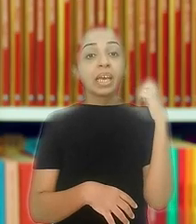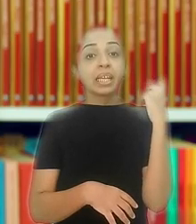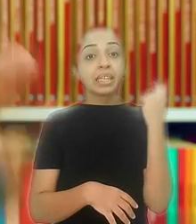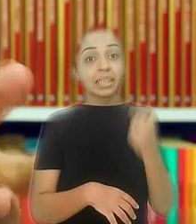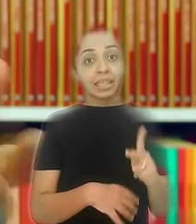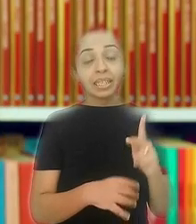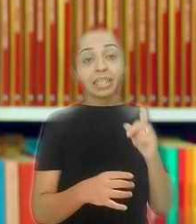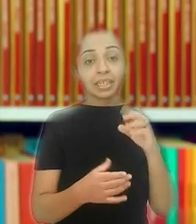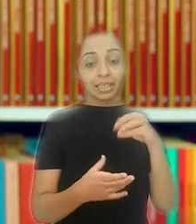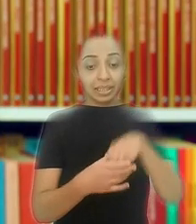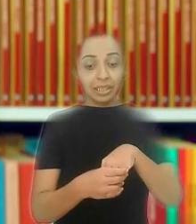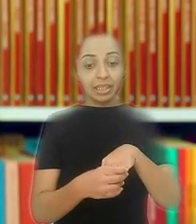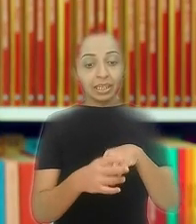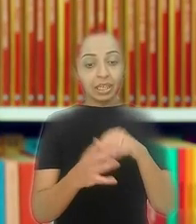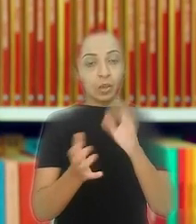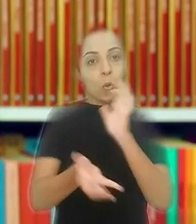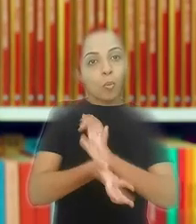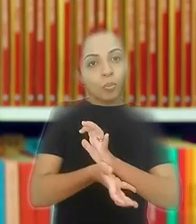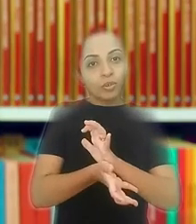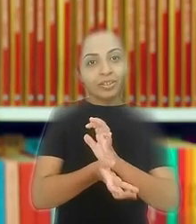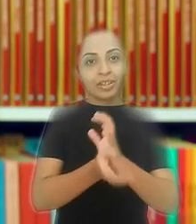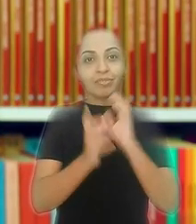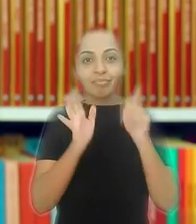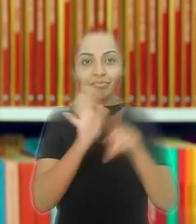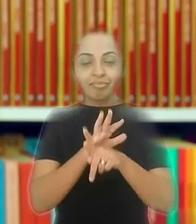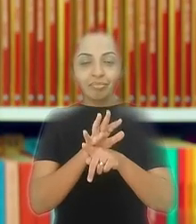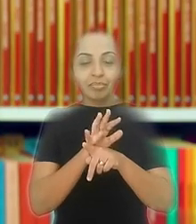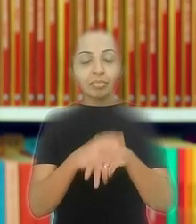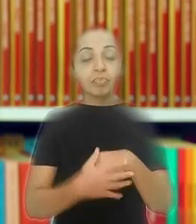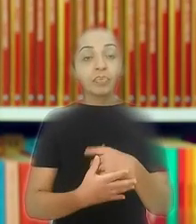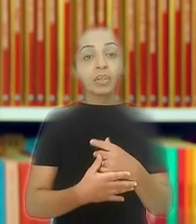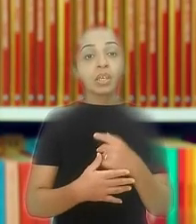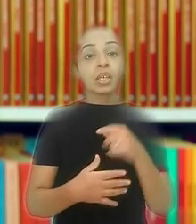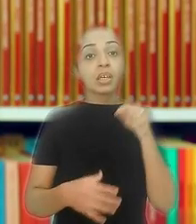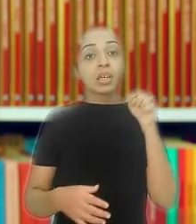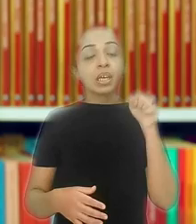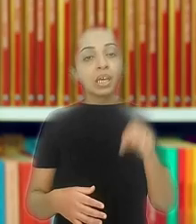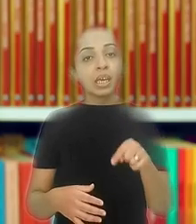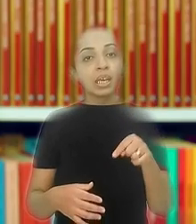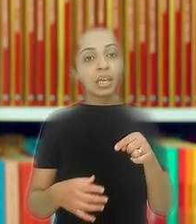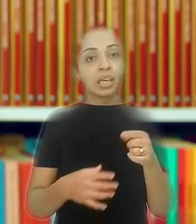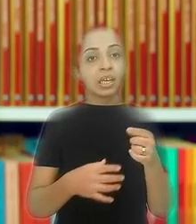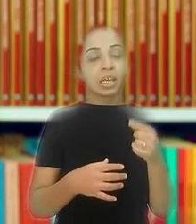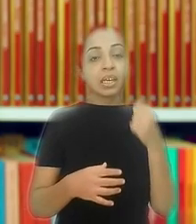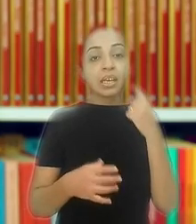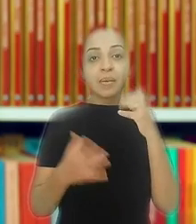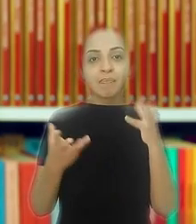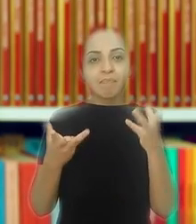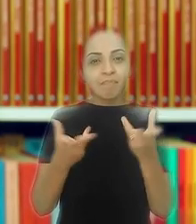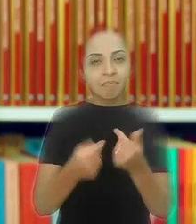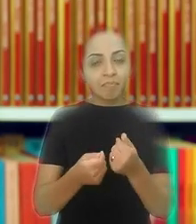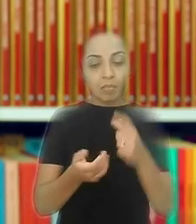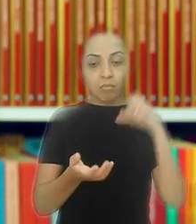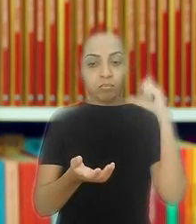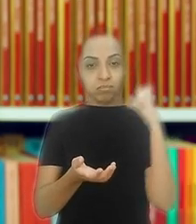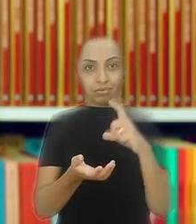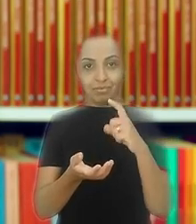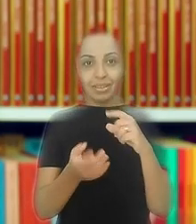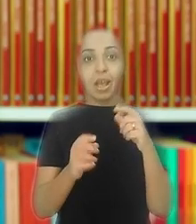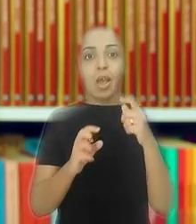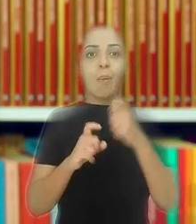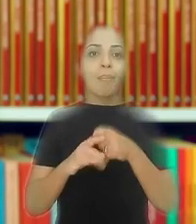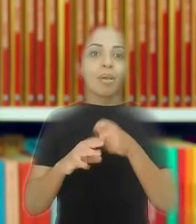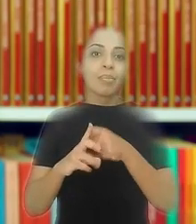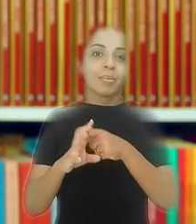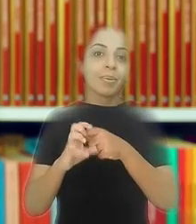o Jonathan e o sal belo foi o primeiro livro que eu li dele é uma belezura um belo de um calhaço já vinha